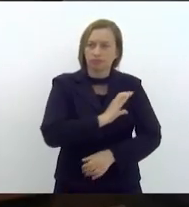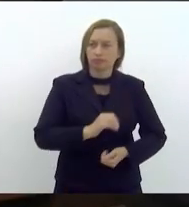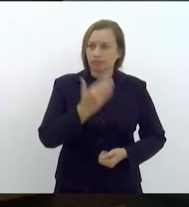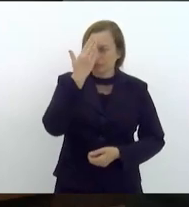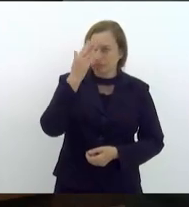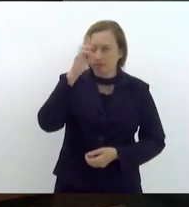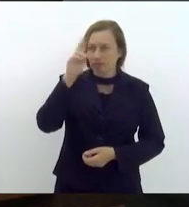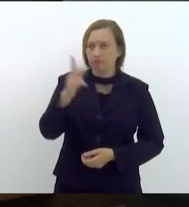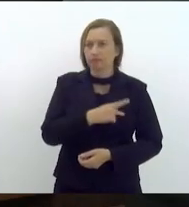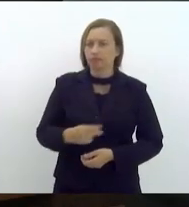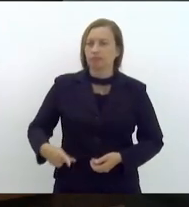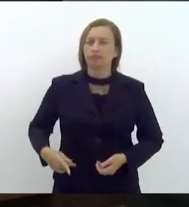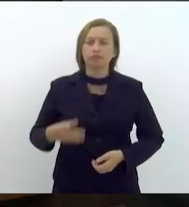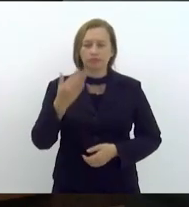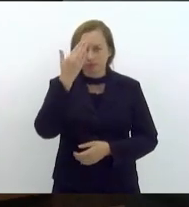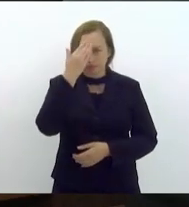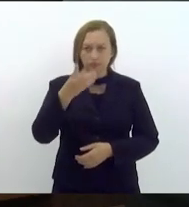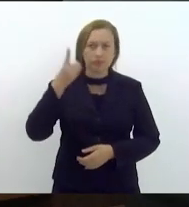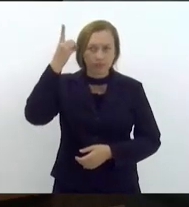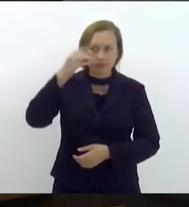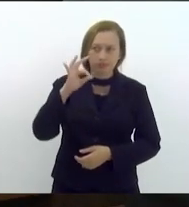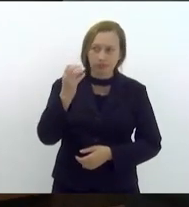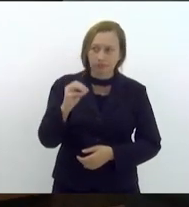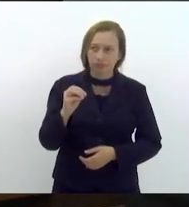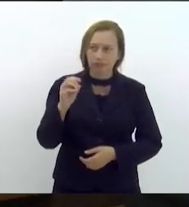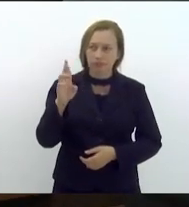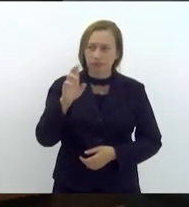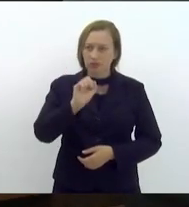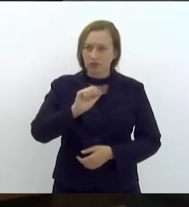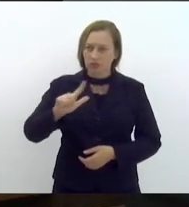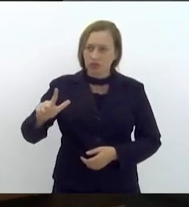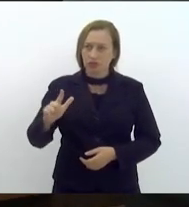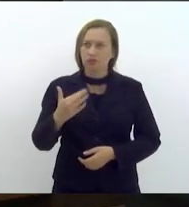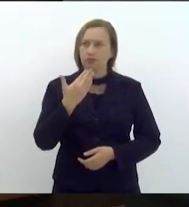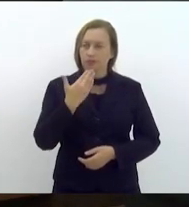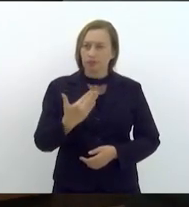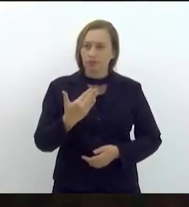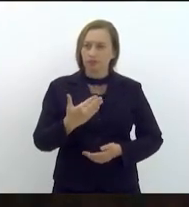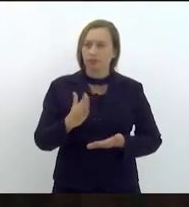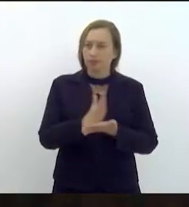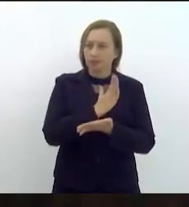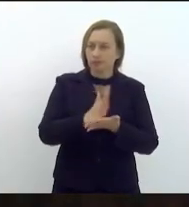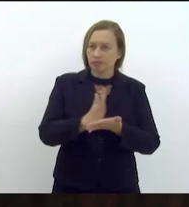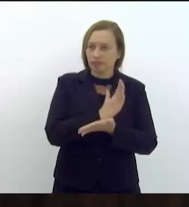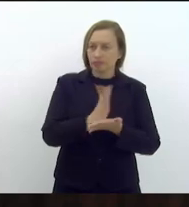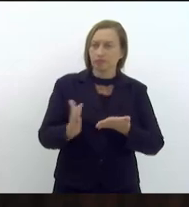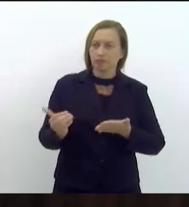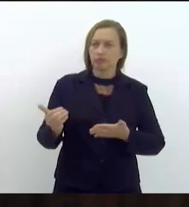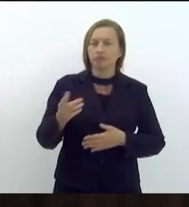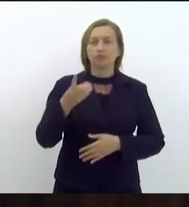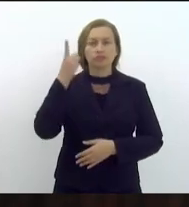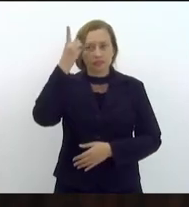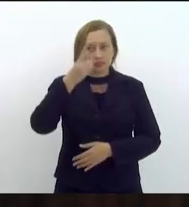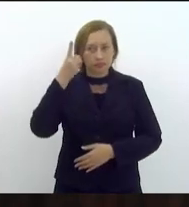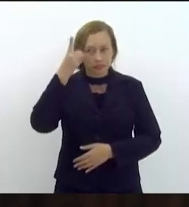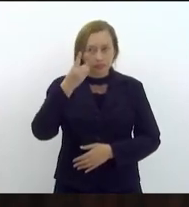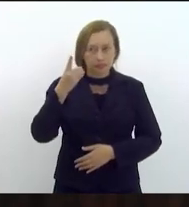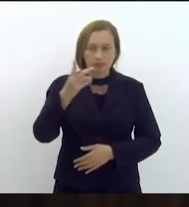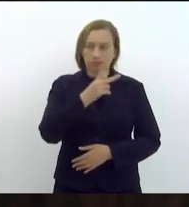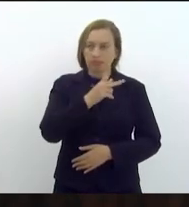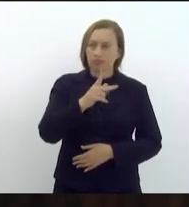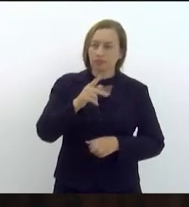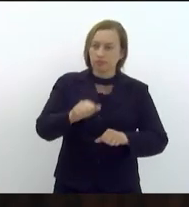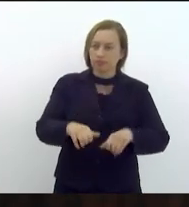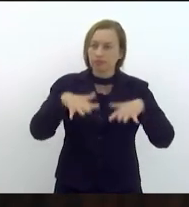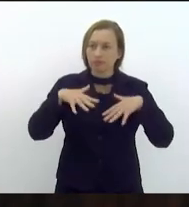Muito obrigado Deputado Thiago Rangel Solicito que algum dos deputados ou deputada presente no plenário